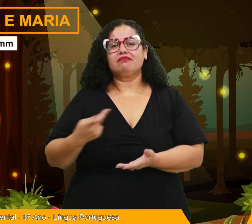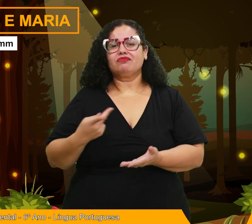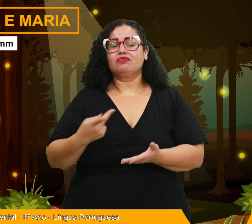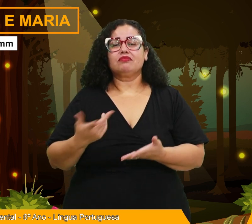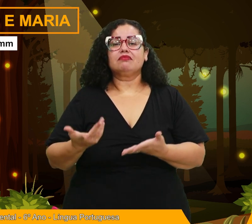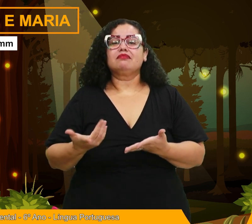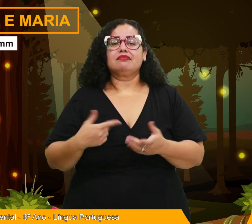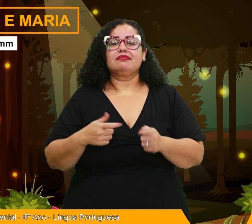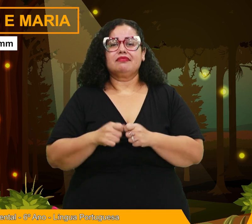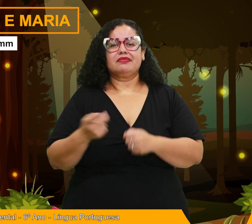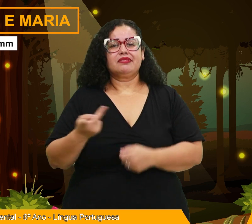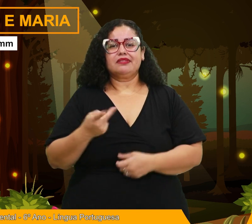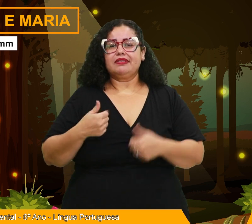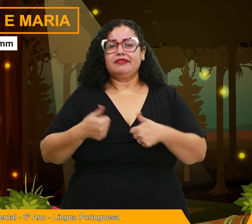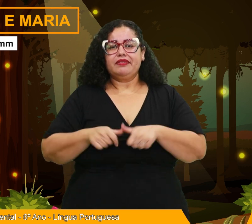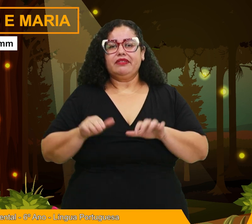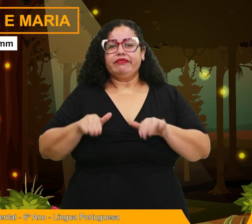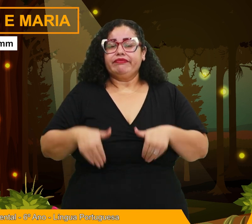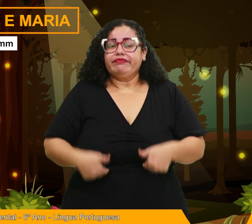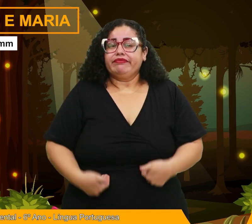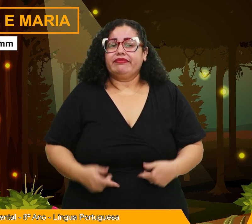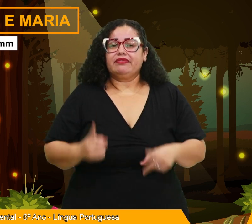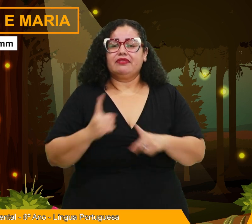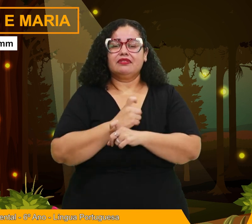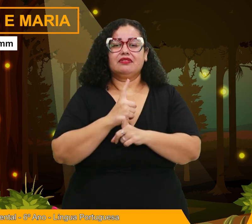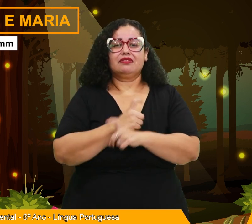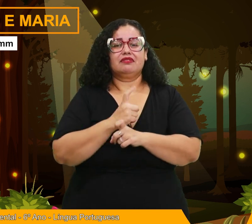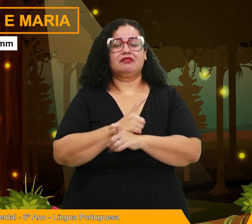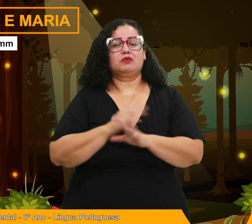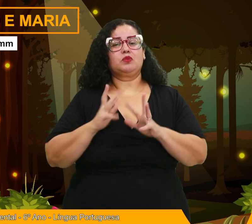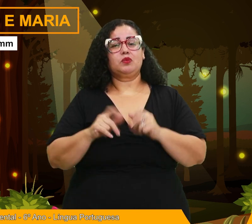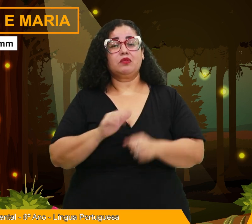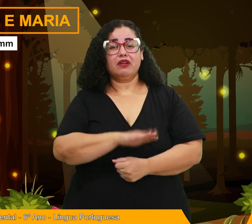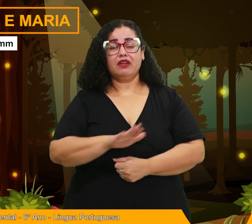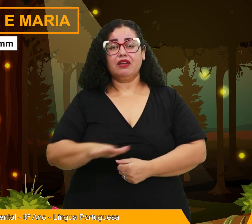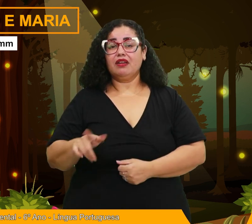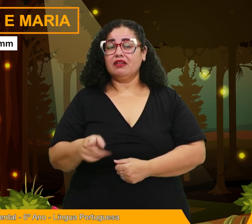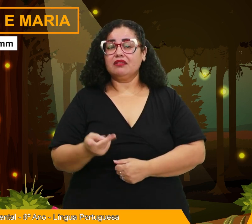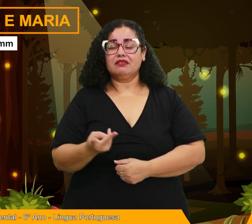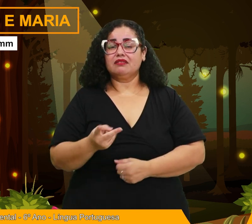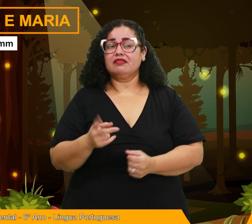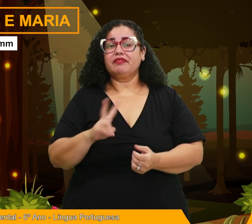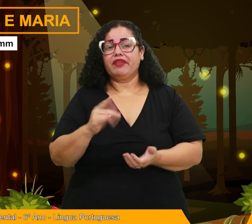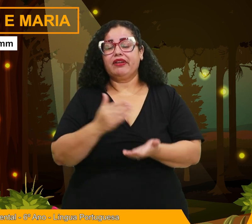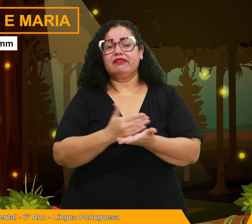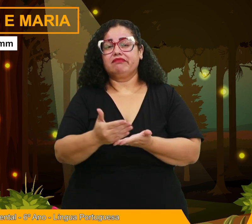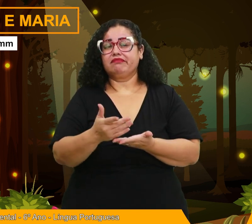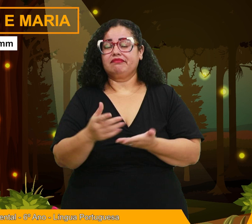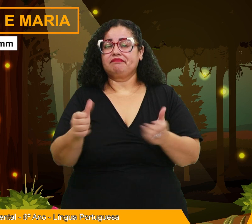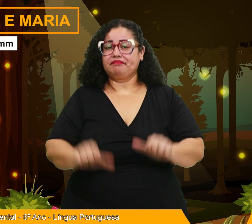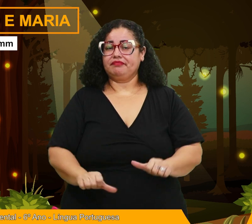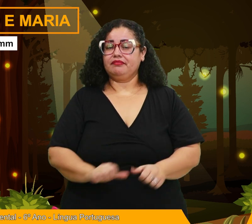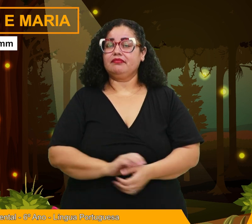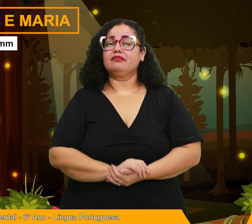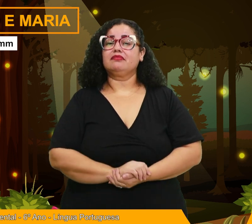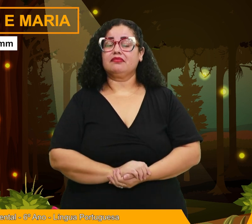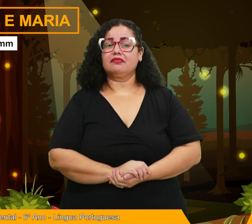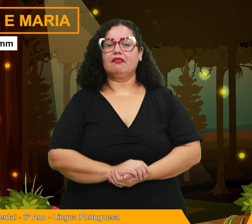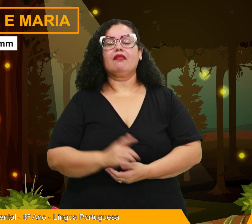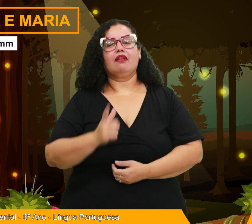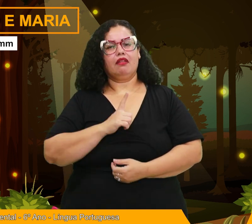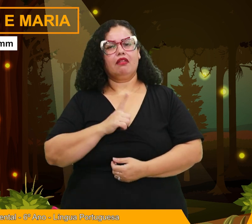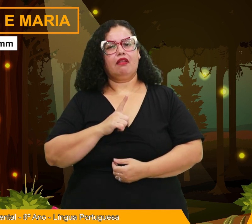nós? Acabaremos todos por morrer de necessidade, e as crianças serão as primeiras. Há uma